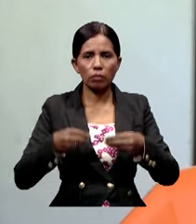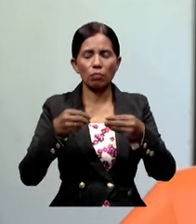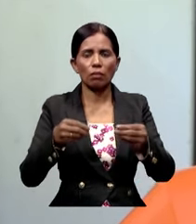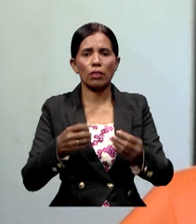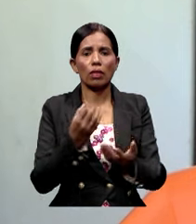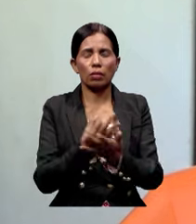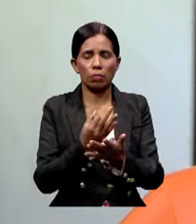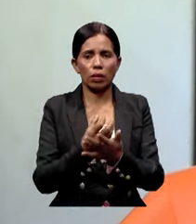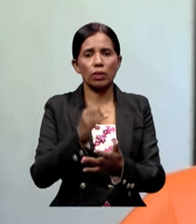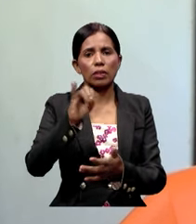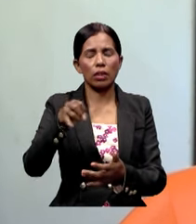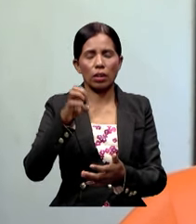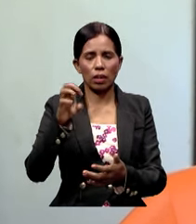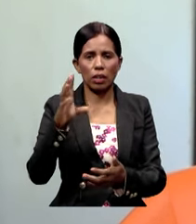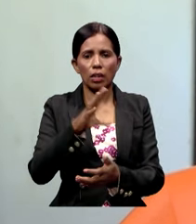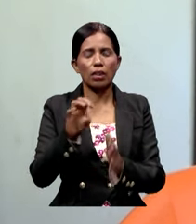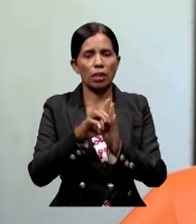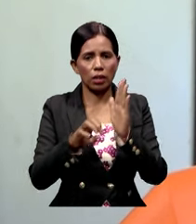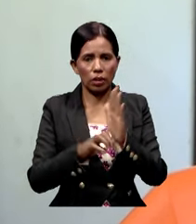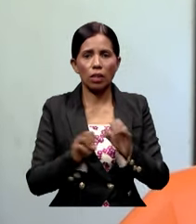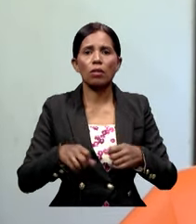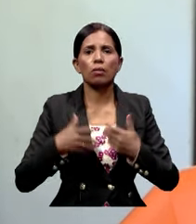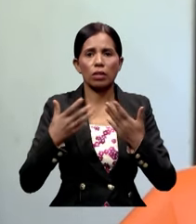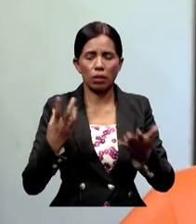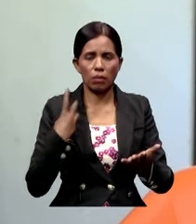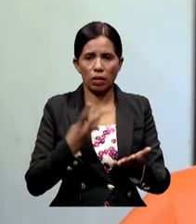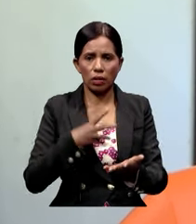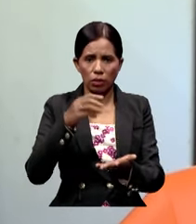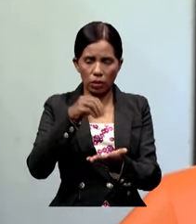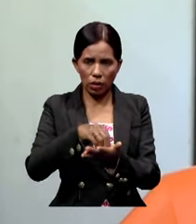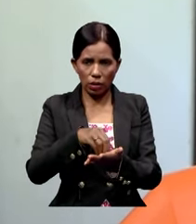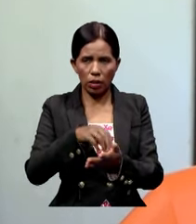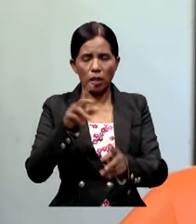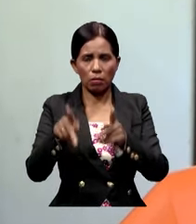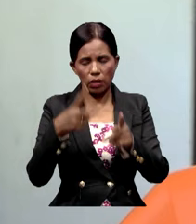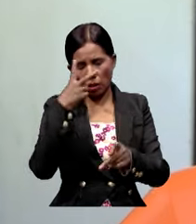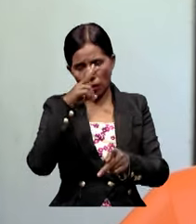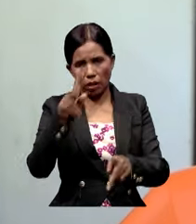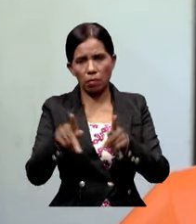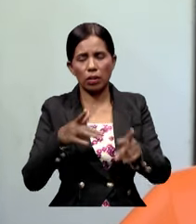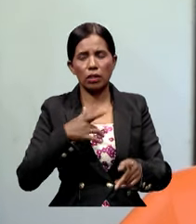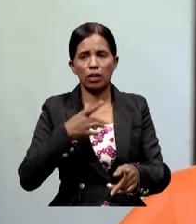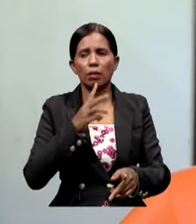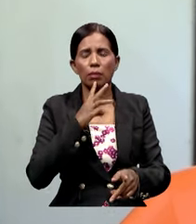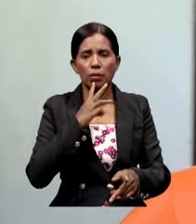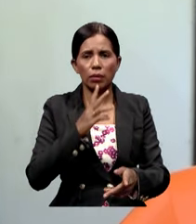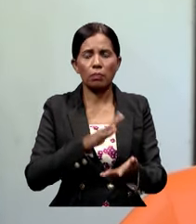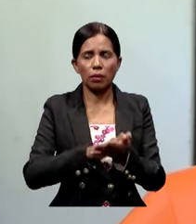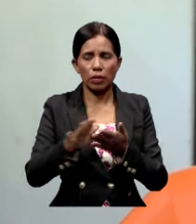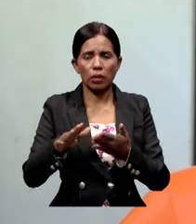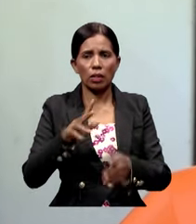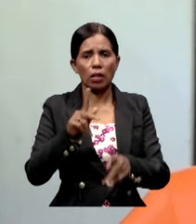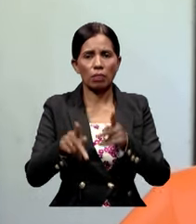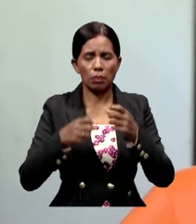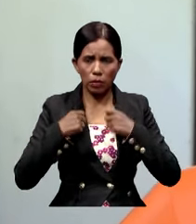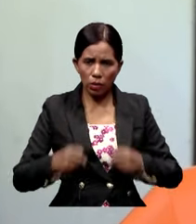Orçamento geral do Estado não é povo nian, o insato a tu dignifica povo irané, a tu haré povo nem orgulho, ba bemos, povo nem orgulho ba saúde, povo